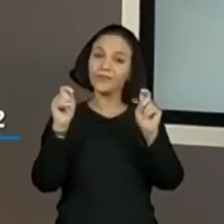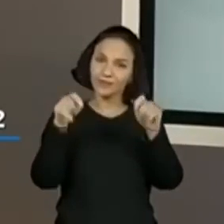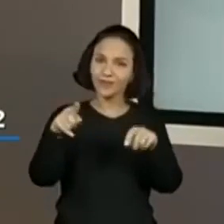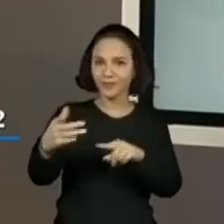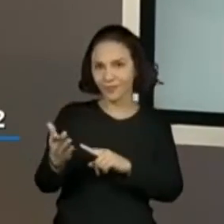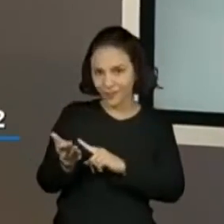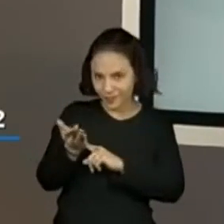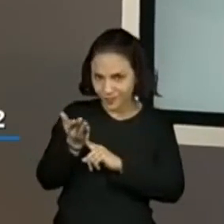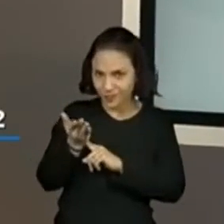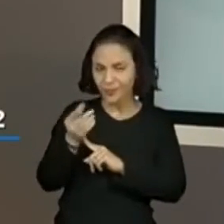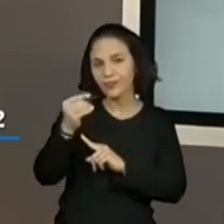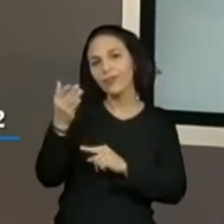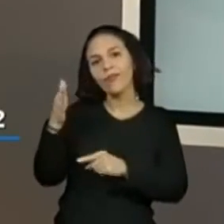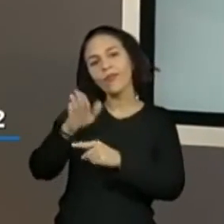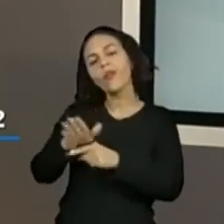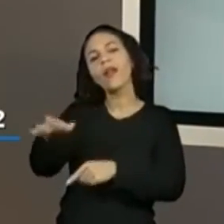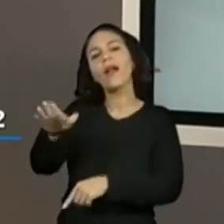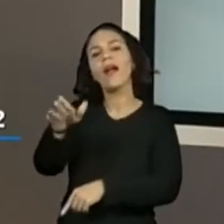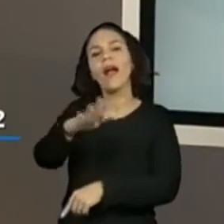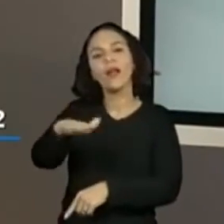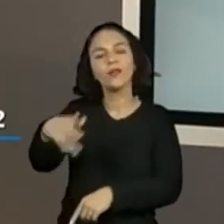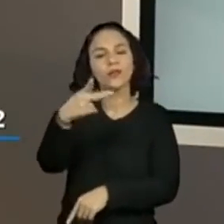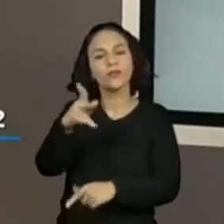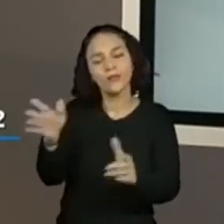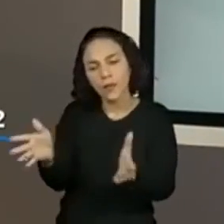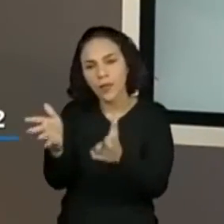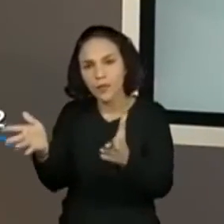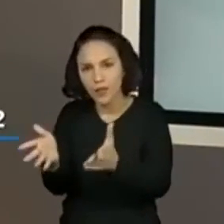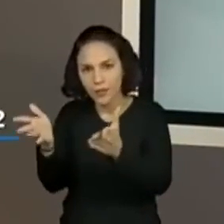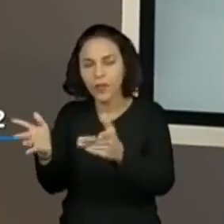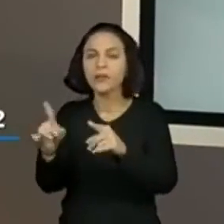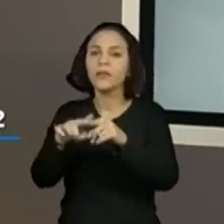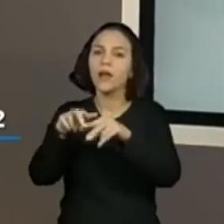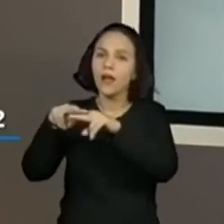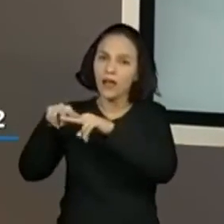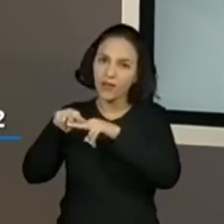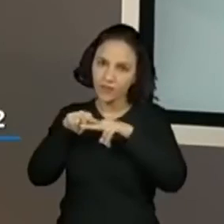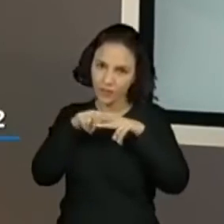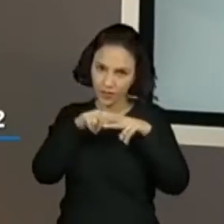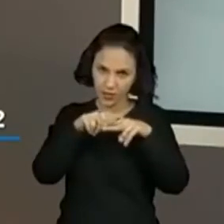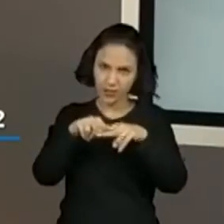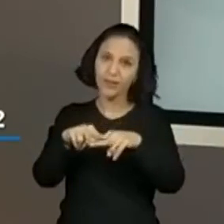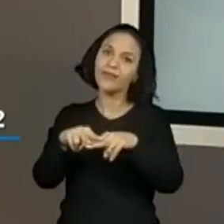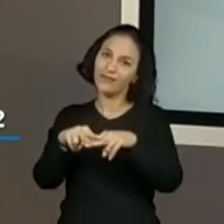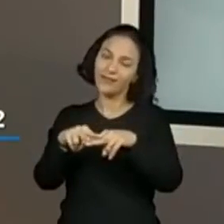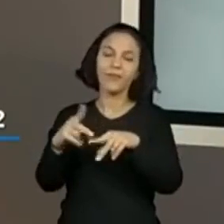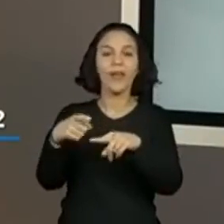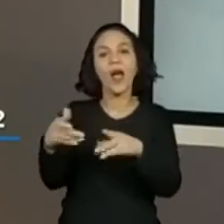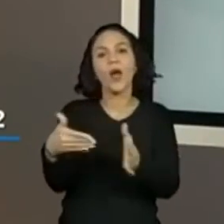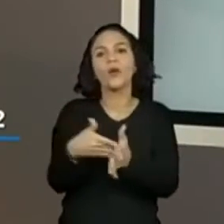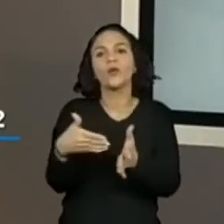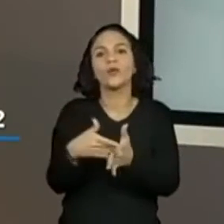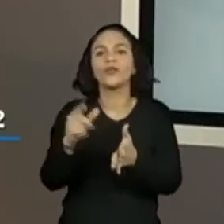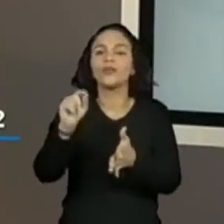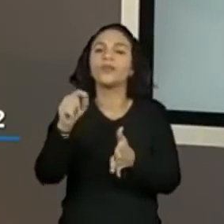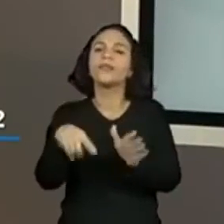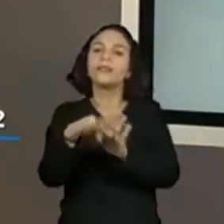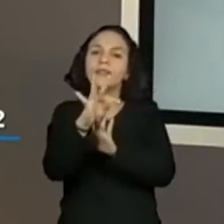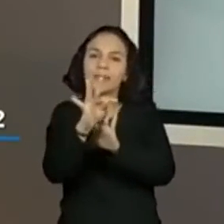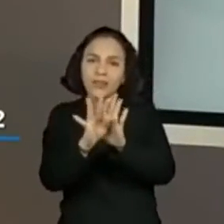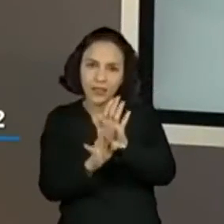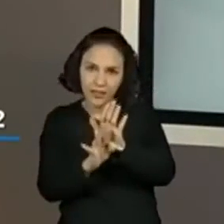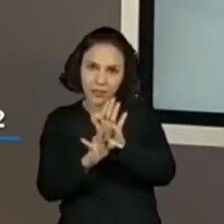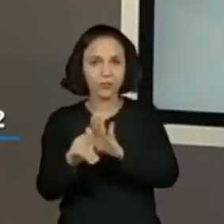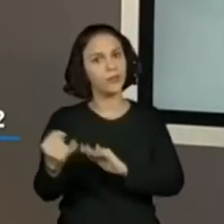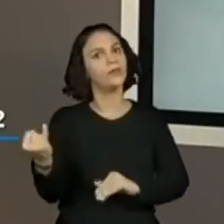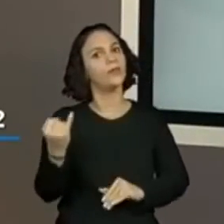ajude, amplie esse conhecimento dos alunos e não deixe de fazer a revisão, que é a última etapa de uma produção e não